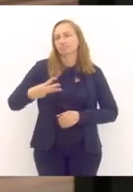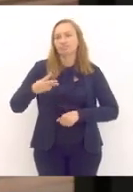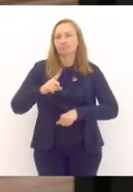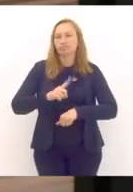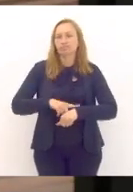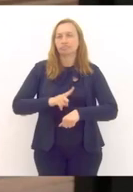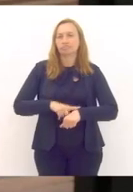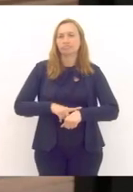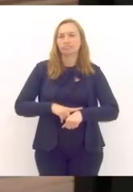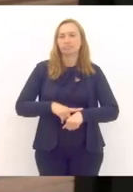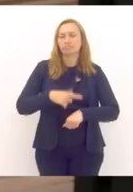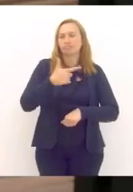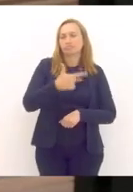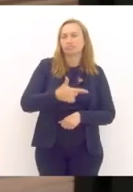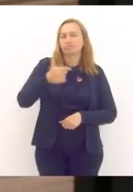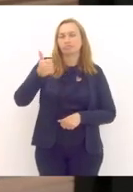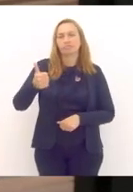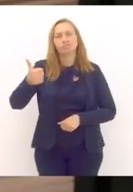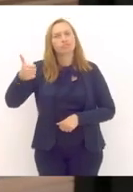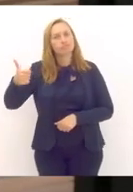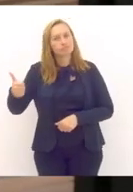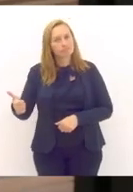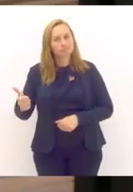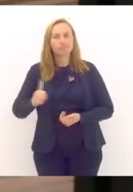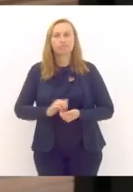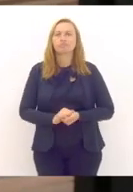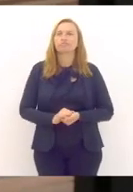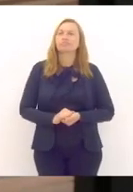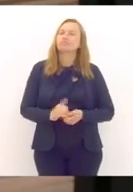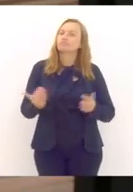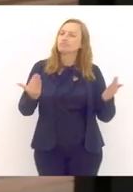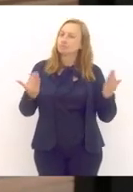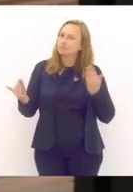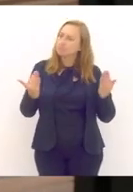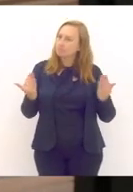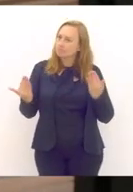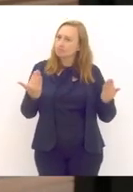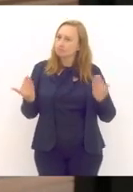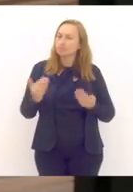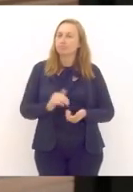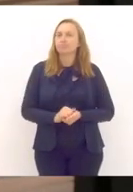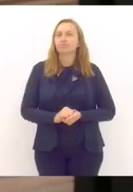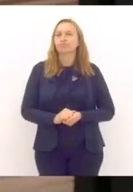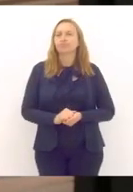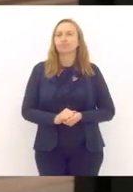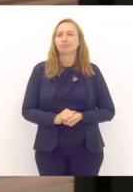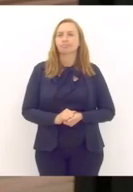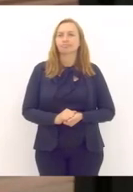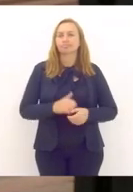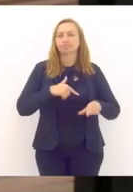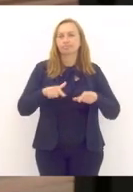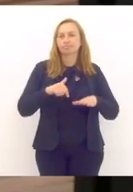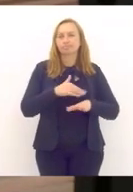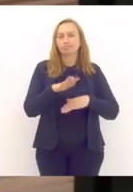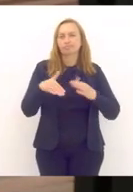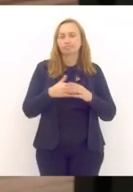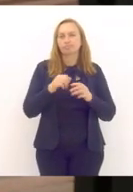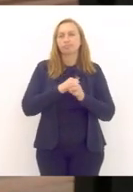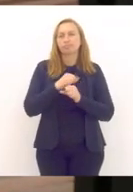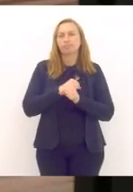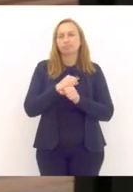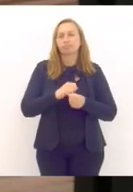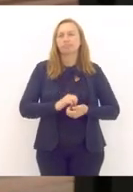de 2021, e se for comparado o exercício inteiro,